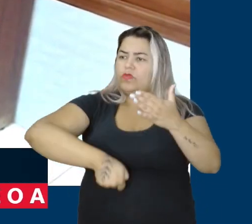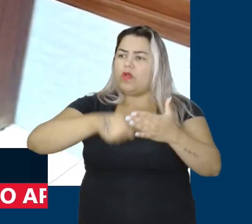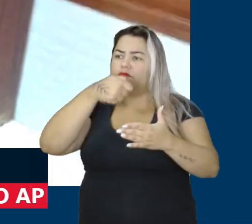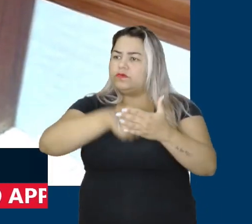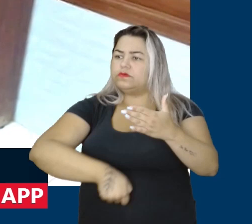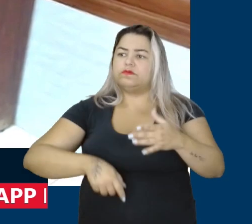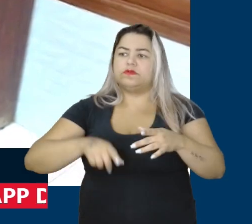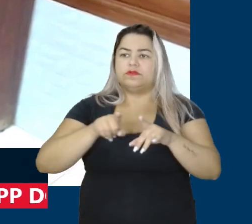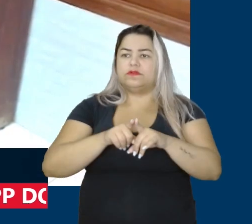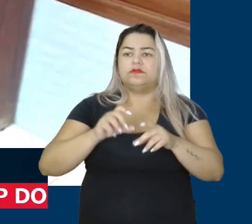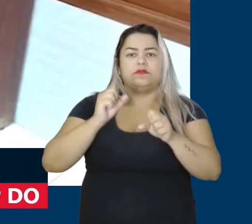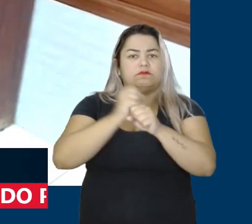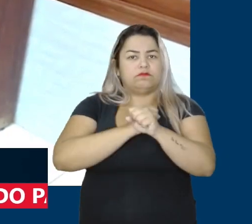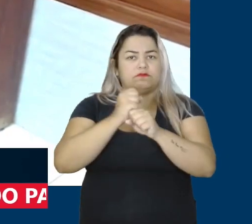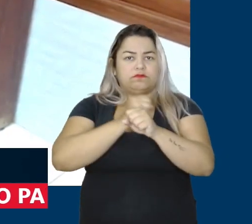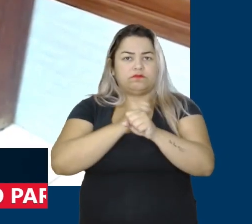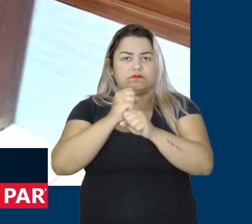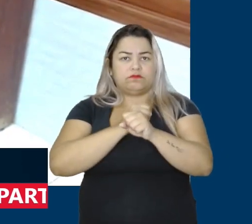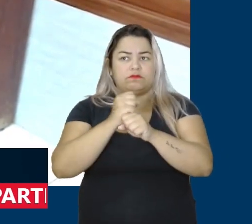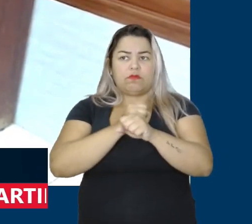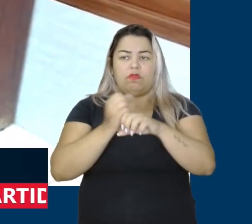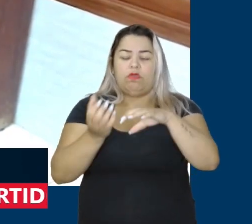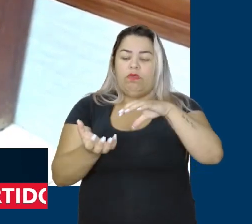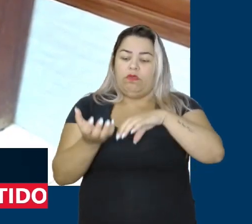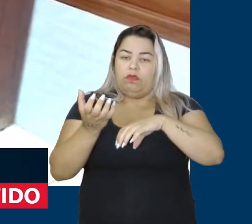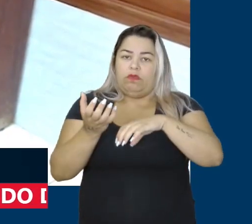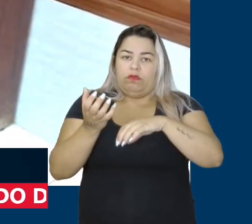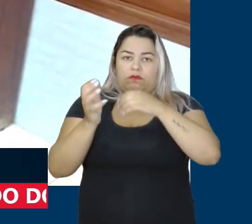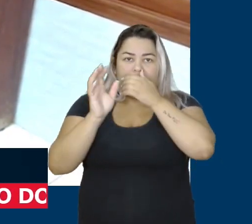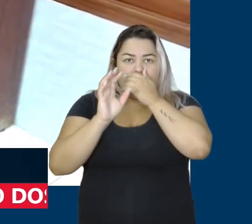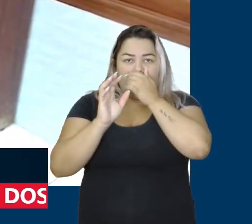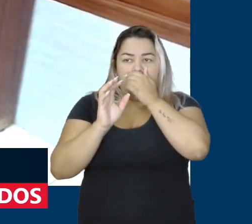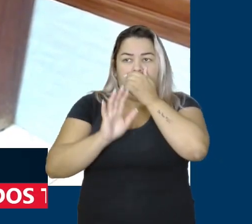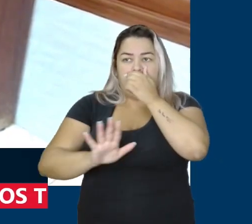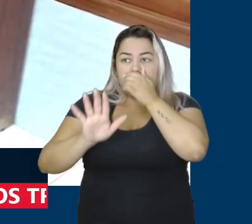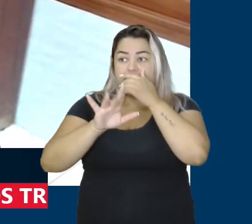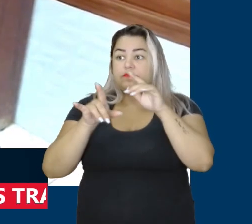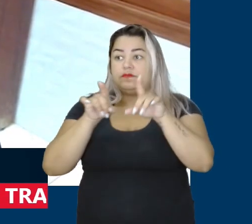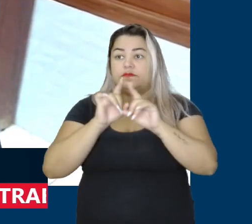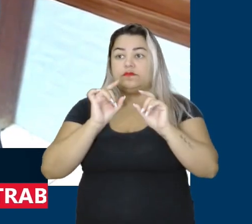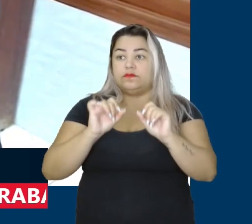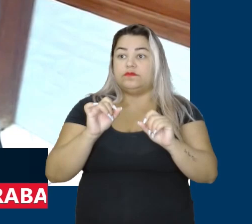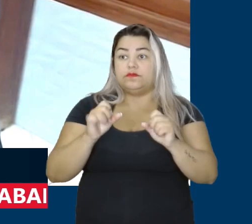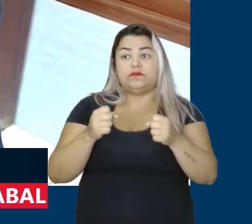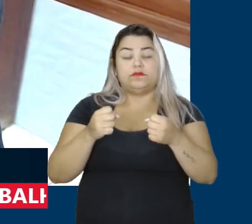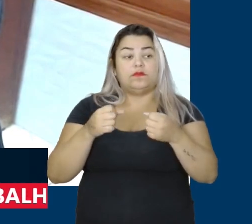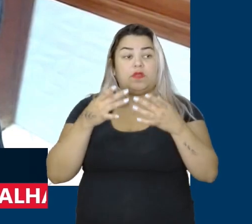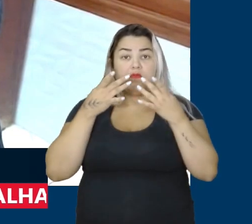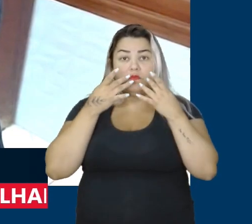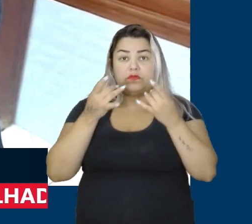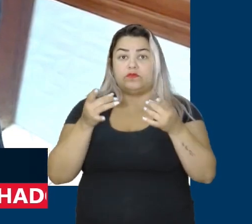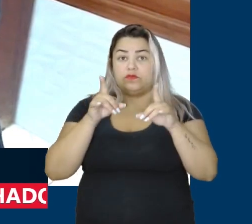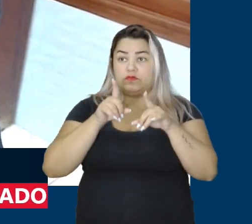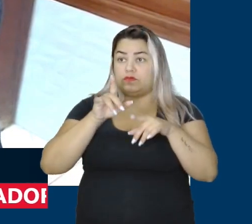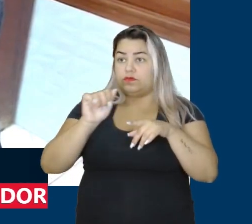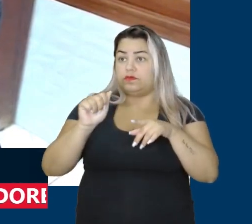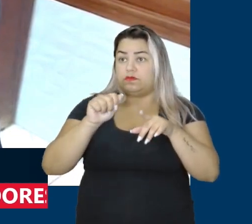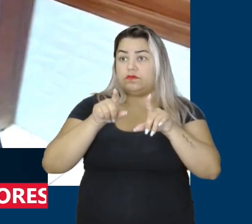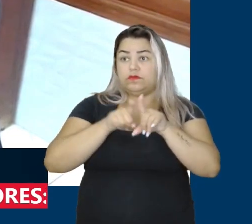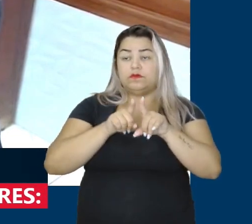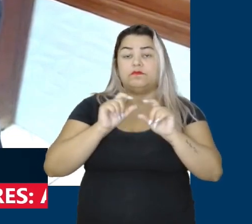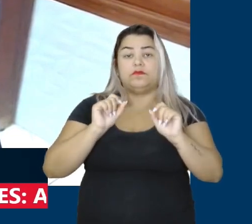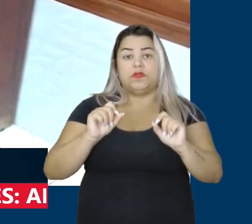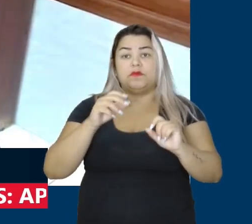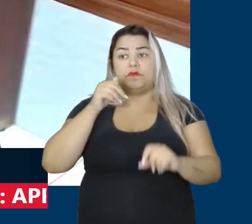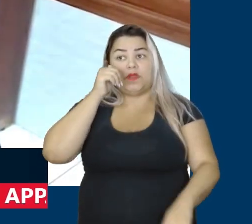durante décadas no Congresso. Eu me lembro todo dia 8 de março, eu dizia, não adianta fazer homenagem aqui, eu dizia na tribuna, fazer homenagem aqui